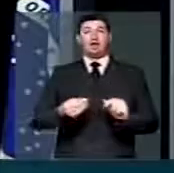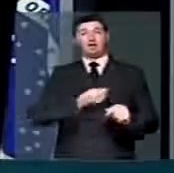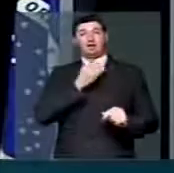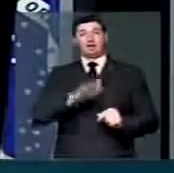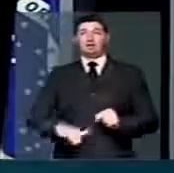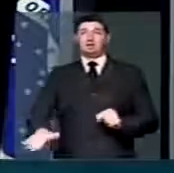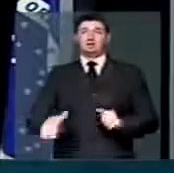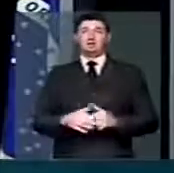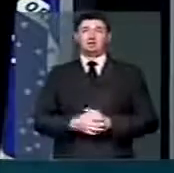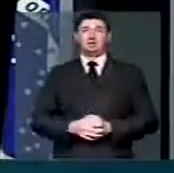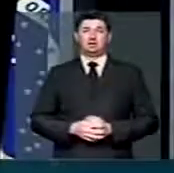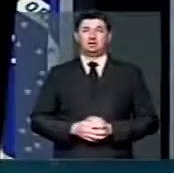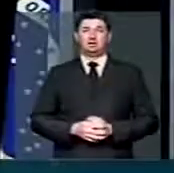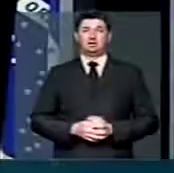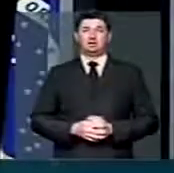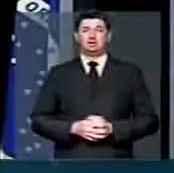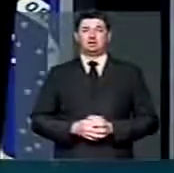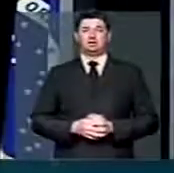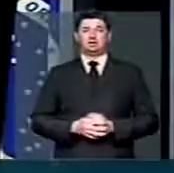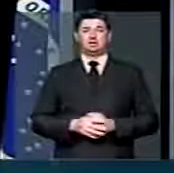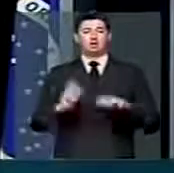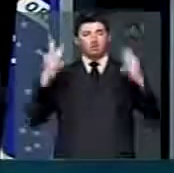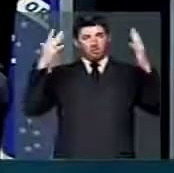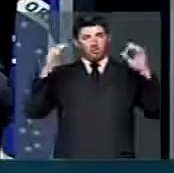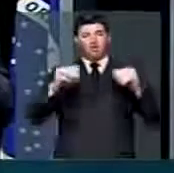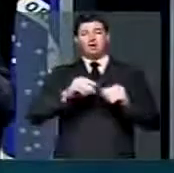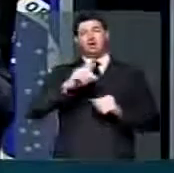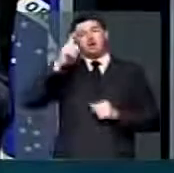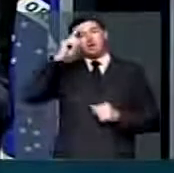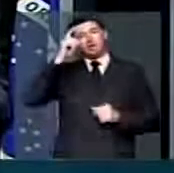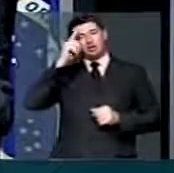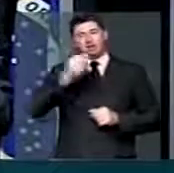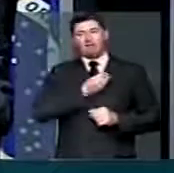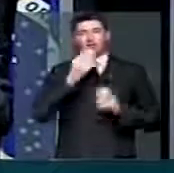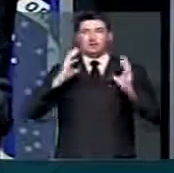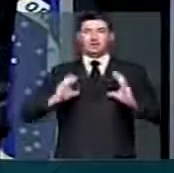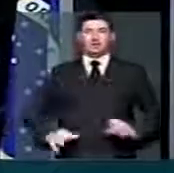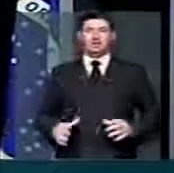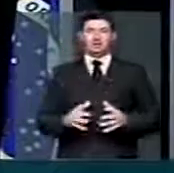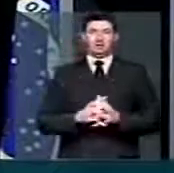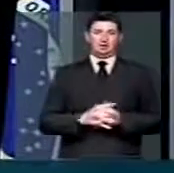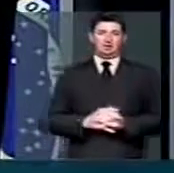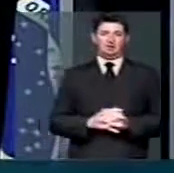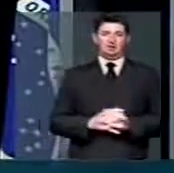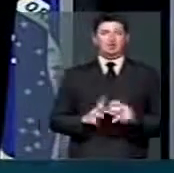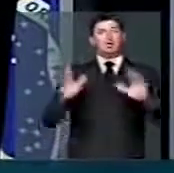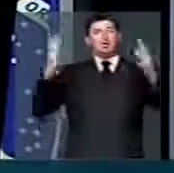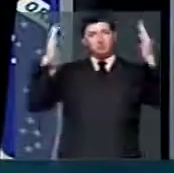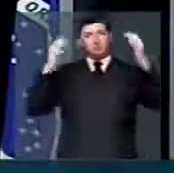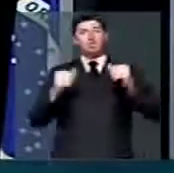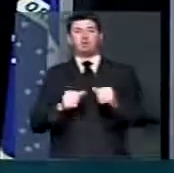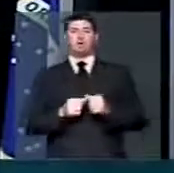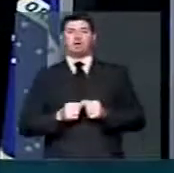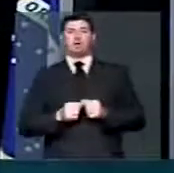nossas crianças, comemorar o dia a dia do cidadão, comemorar